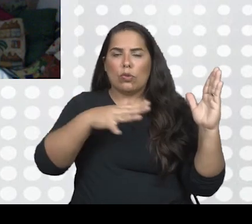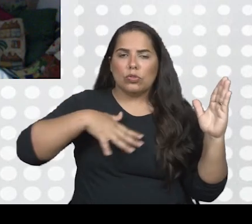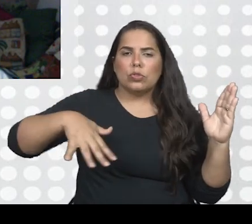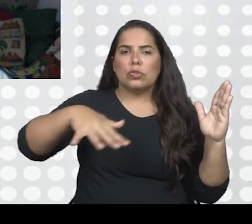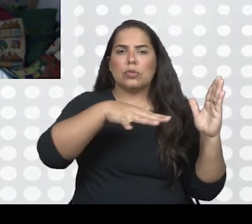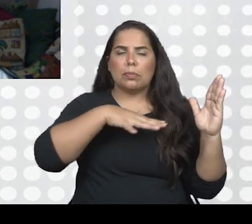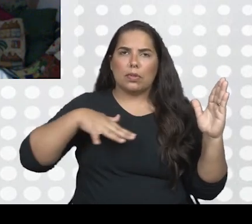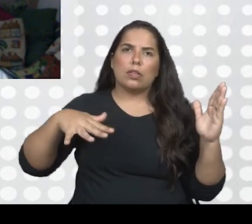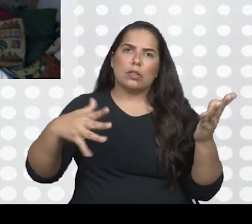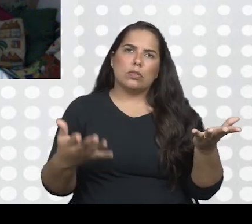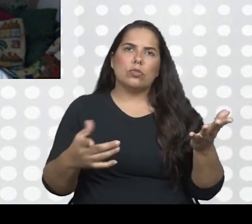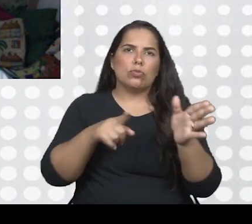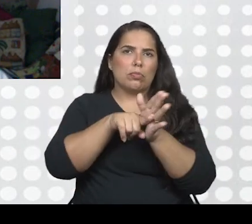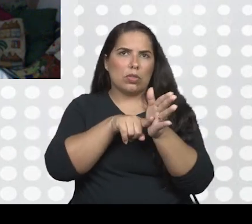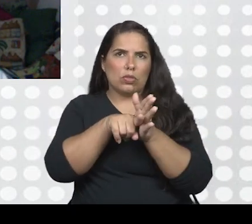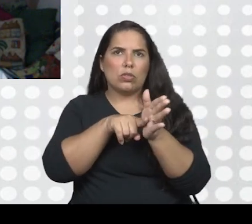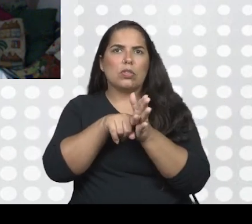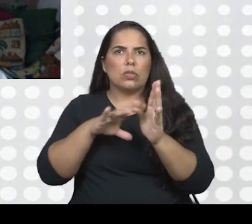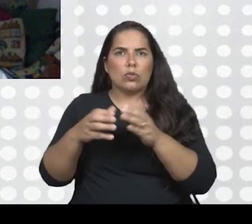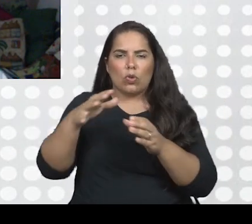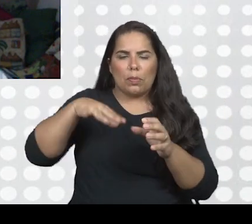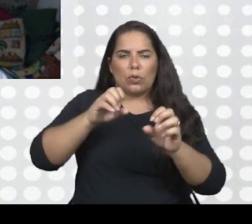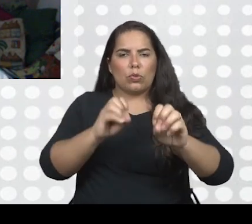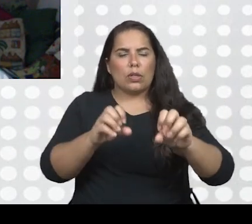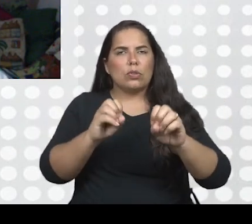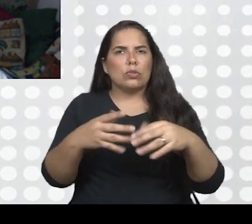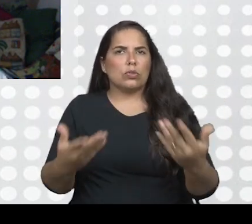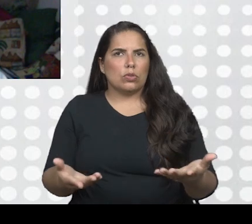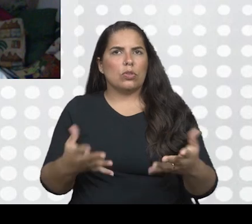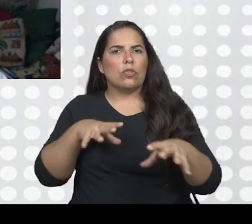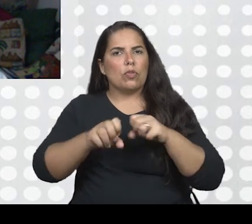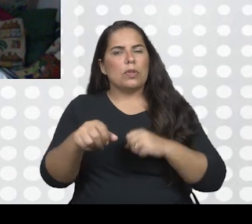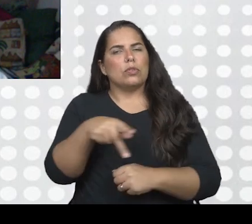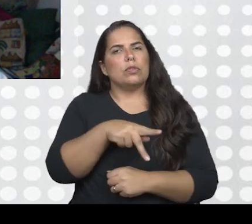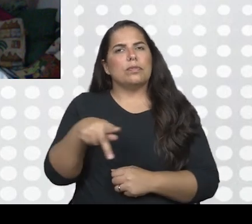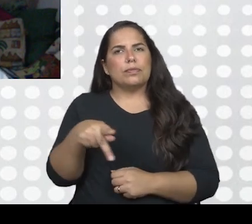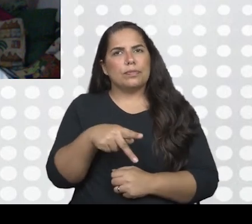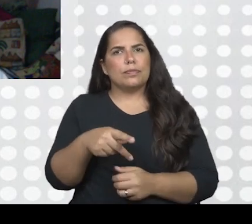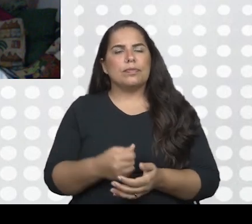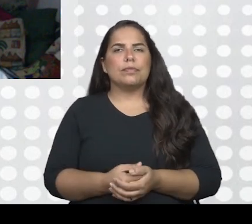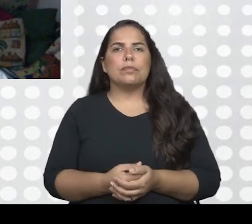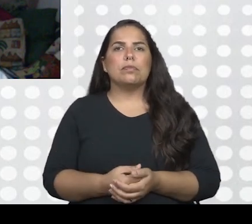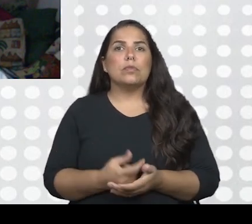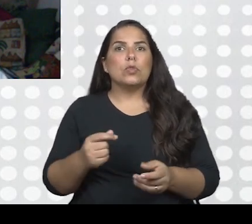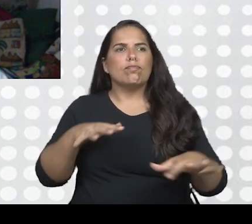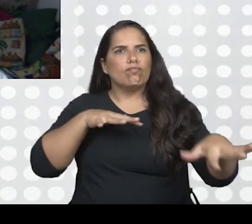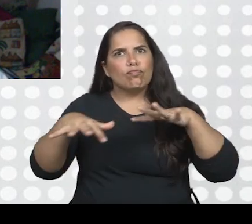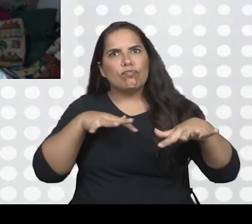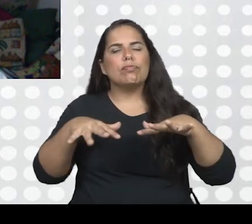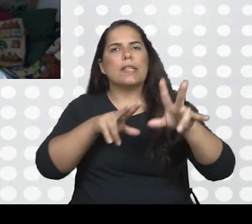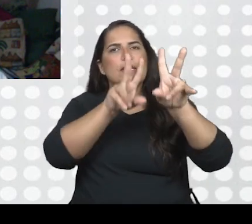espaço de pesquisa do campo educacional, em particular do campo de formação de professores, e normalmente